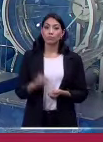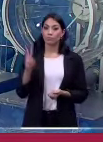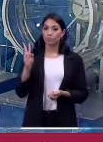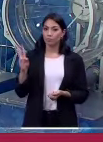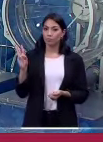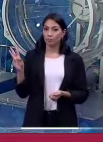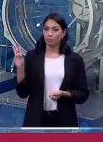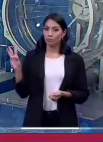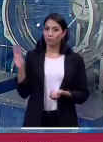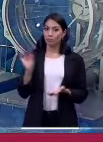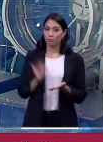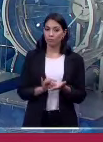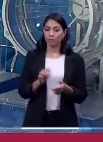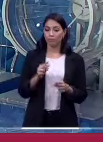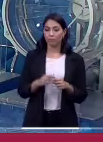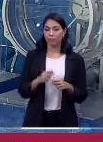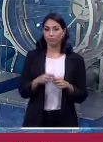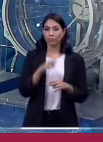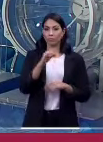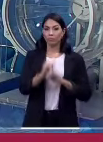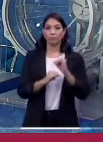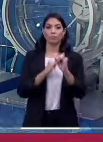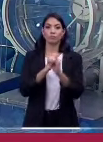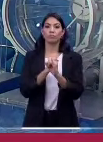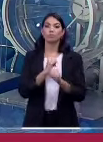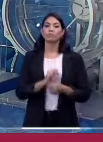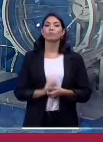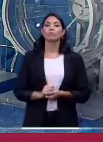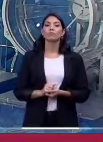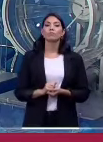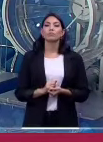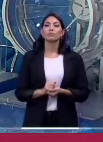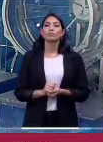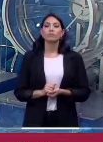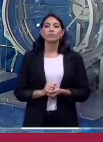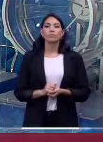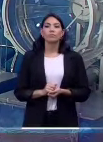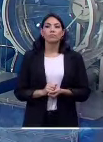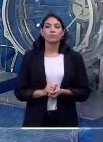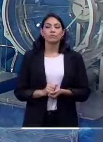acessar loterias.caixa.gov.br.